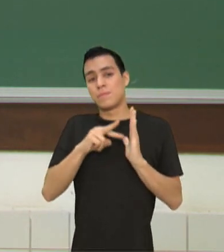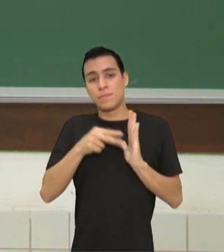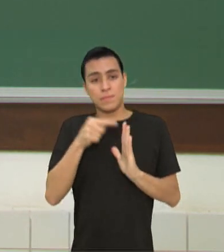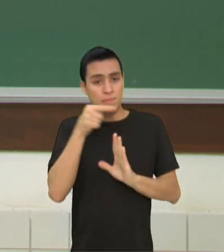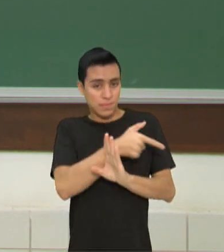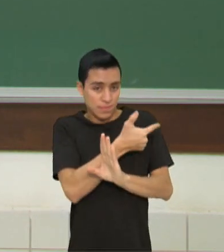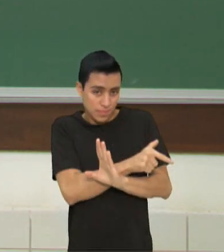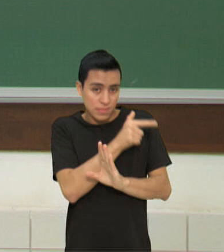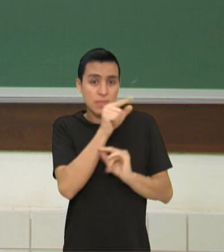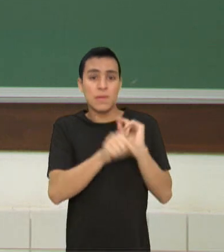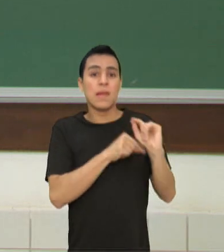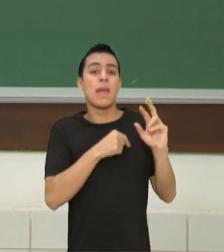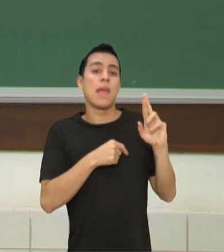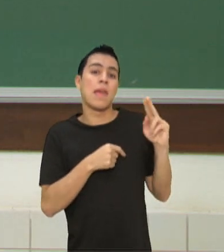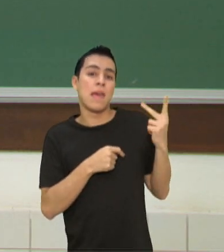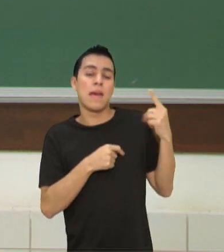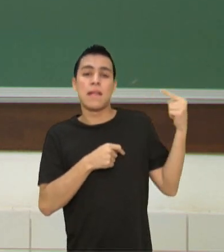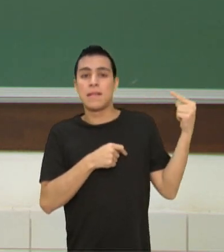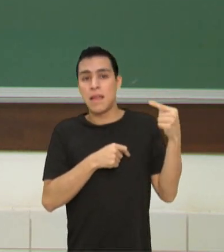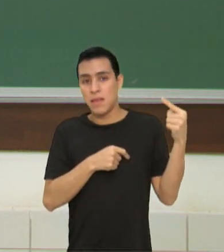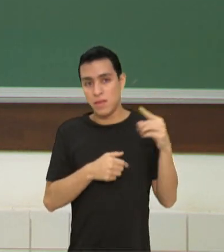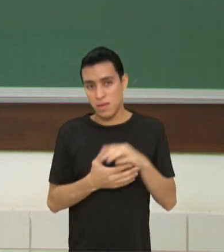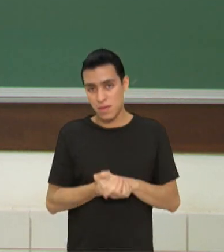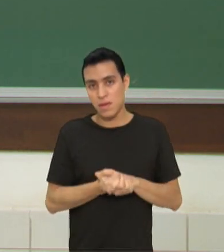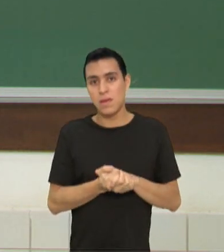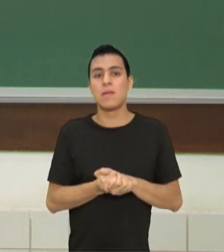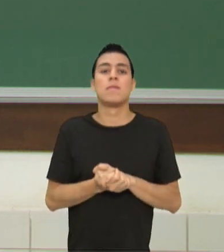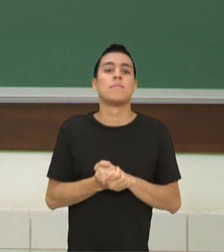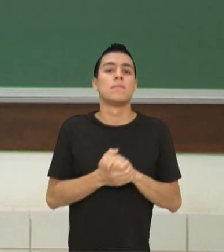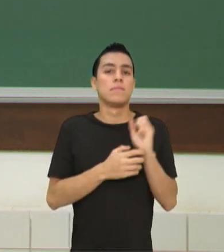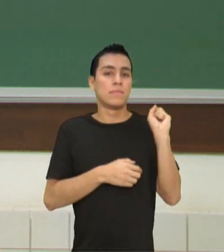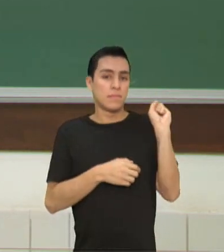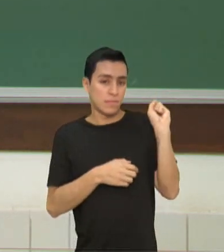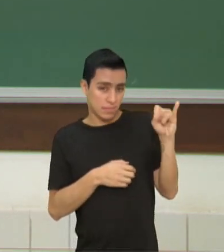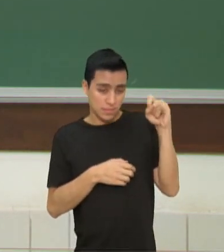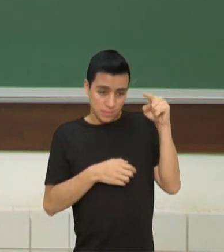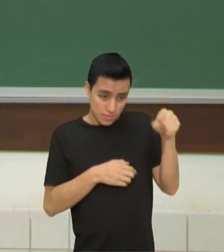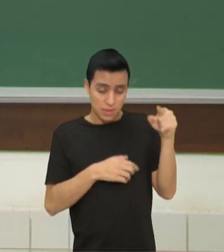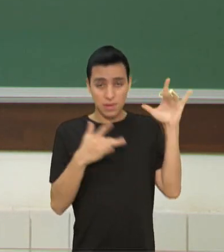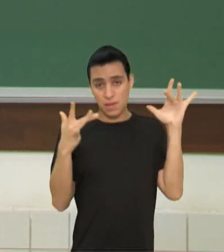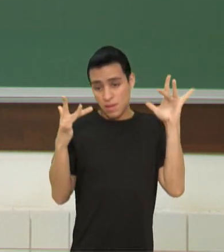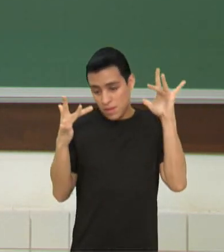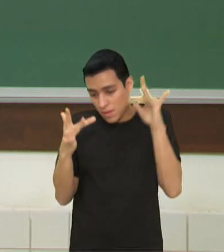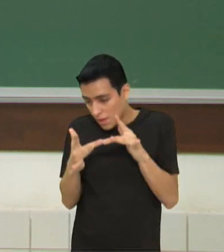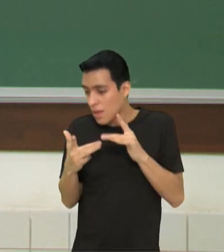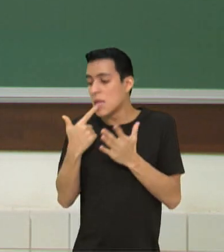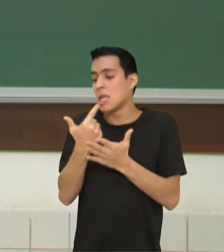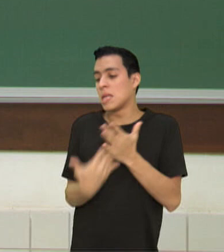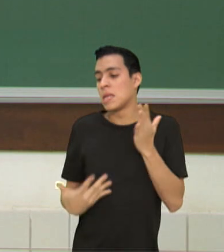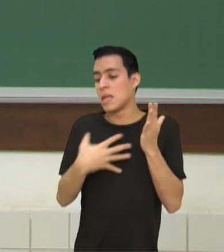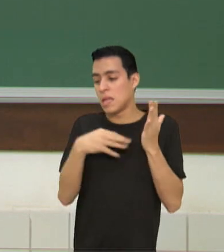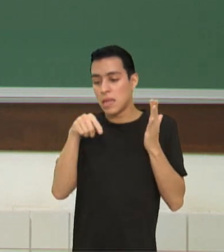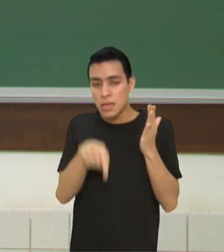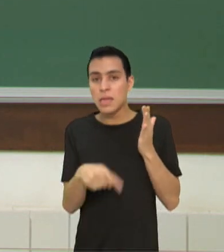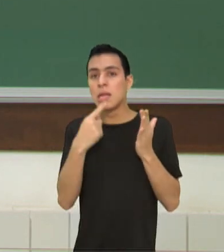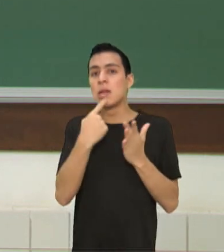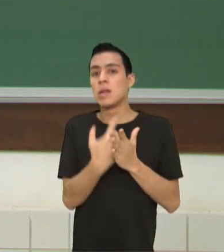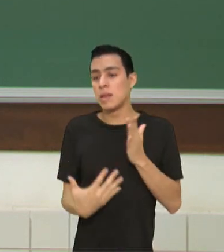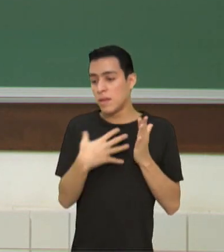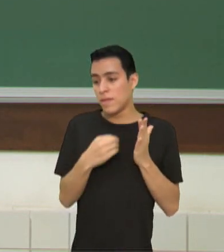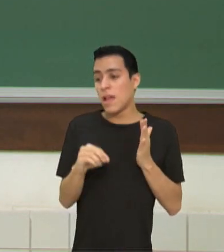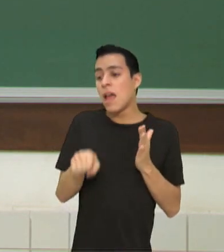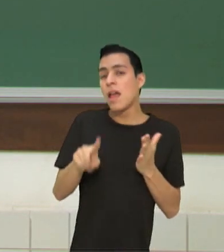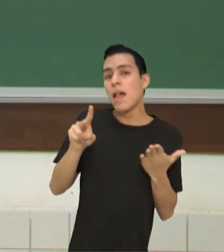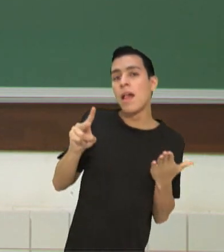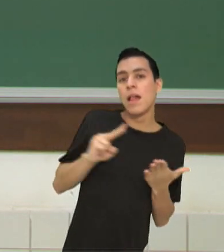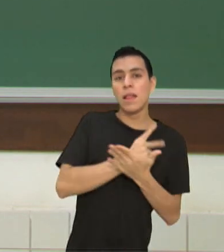genética experimental específicas de plantas. Em vista disso, os pesquisadores procederam de acordo com a figura. Pegaram a